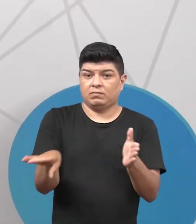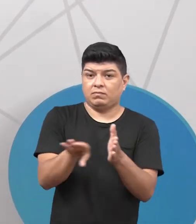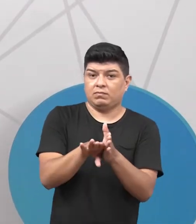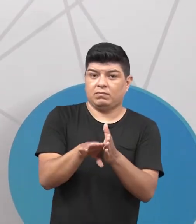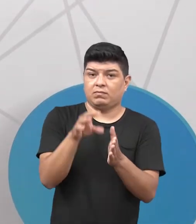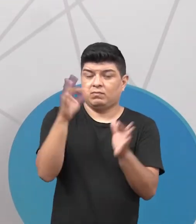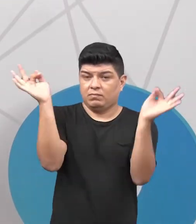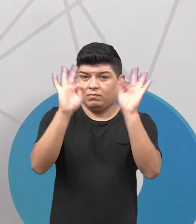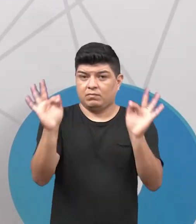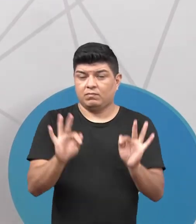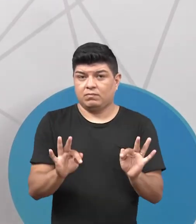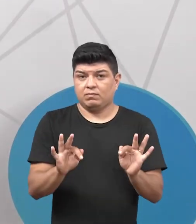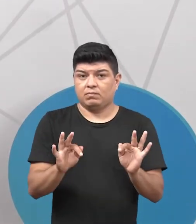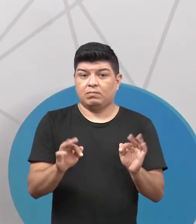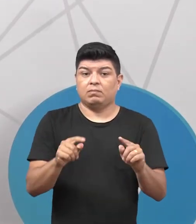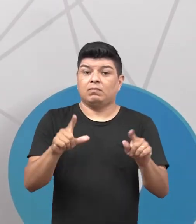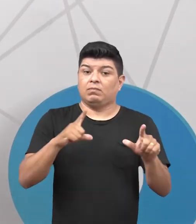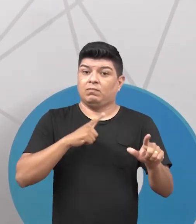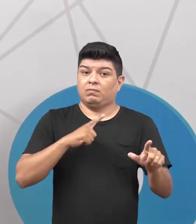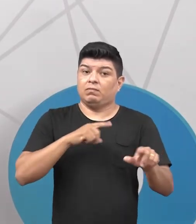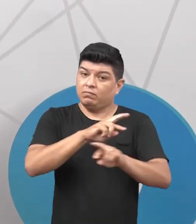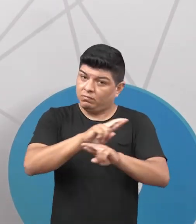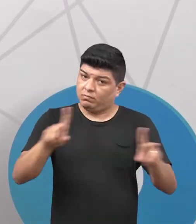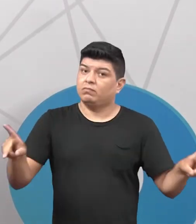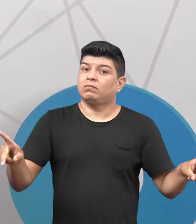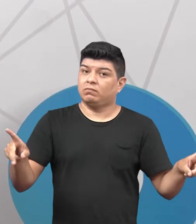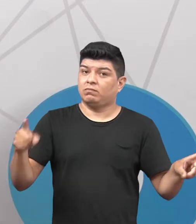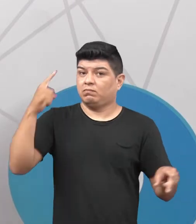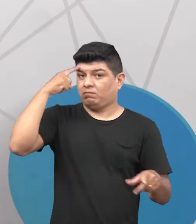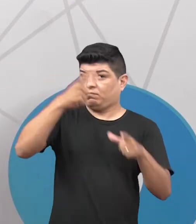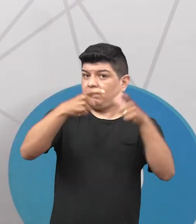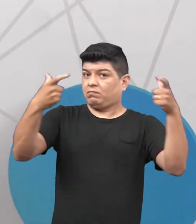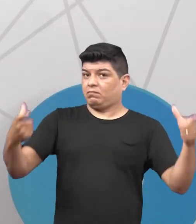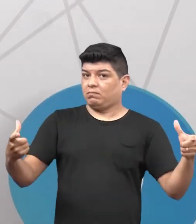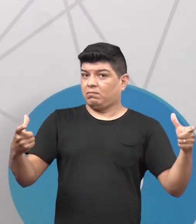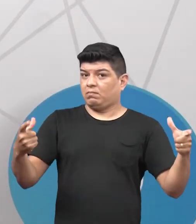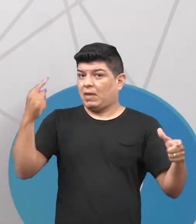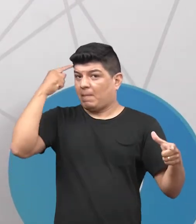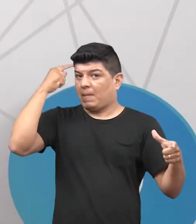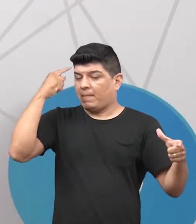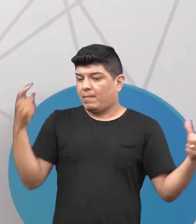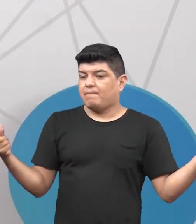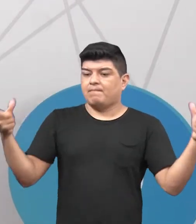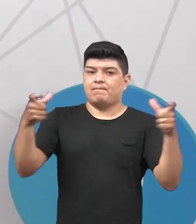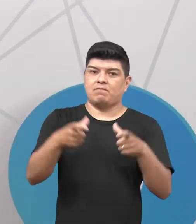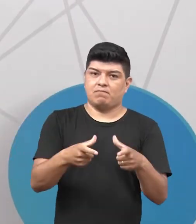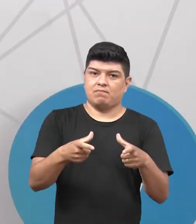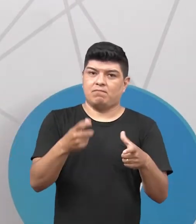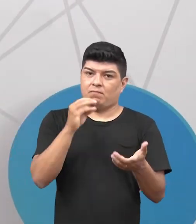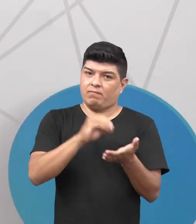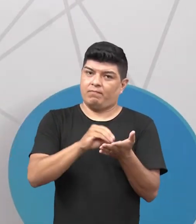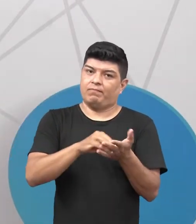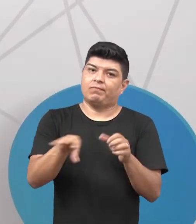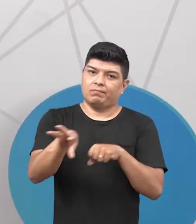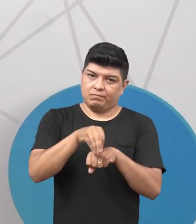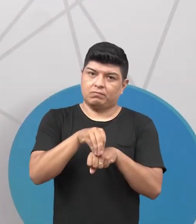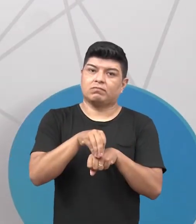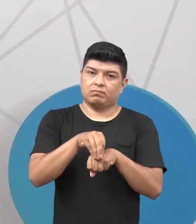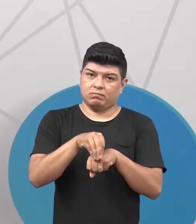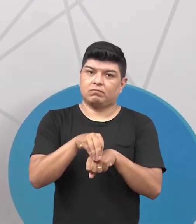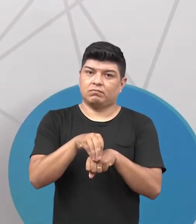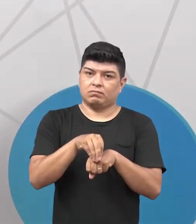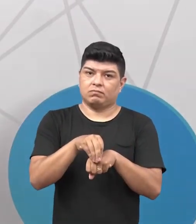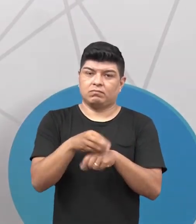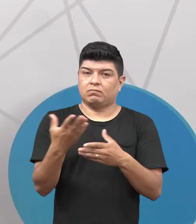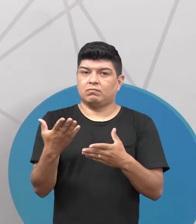felicidade, tem o contrário. Pensar grande, conhecimento. Pensar pequeno, ignorância. A